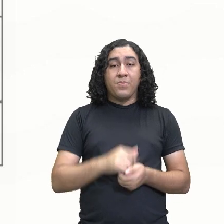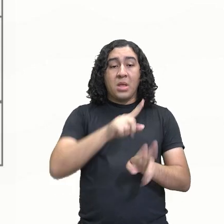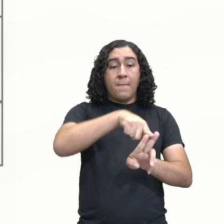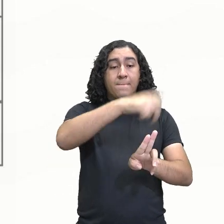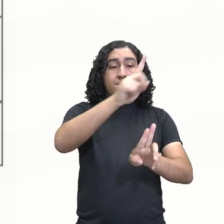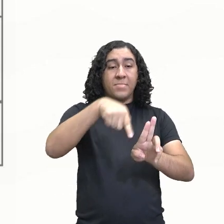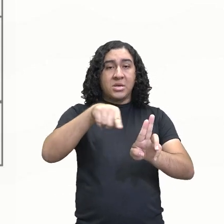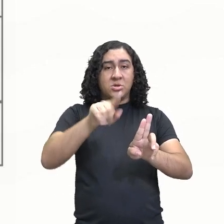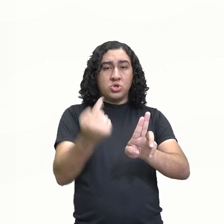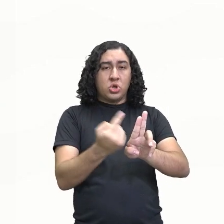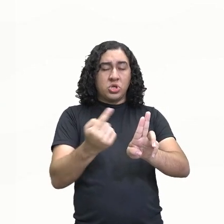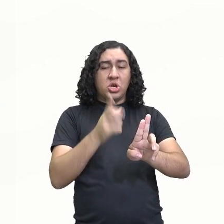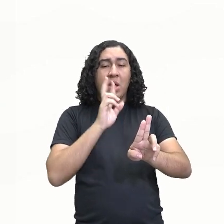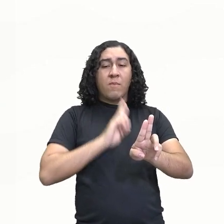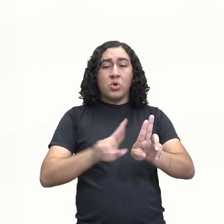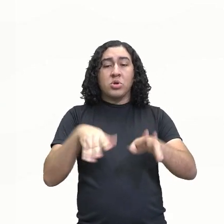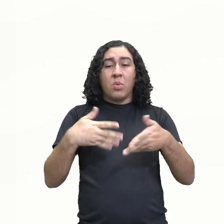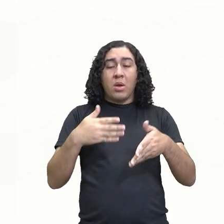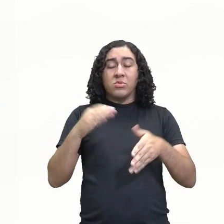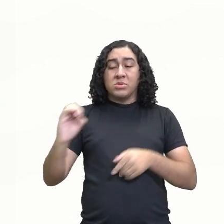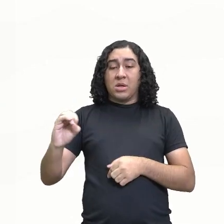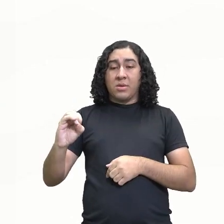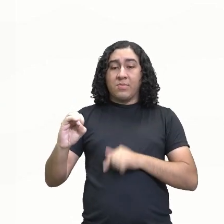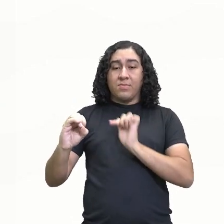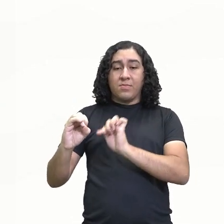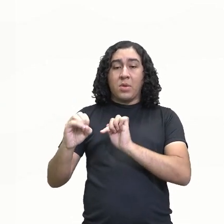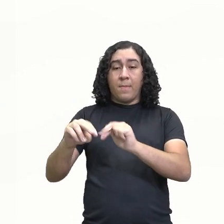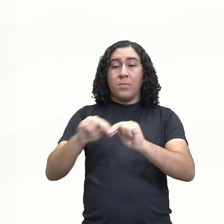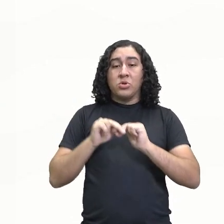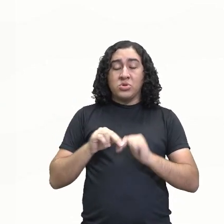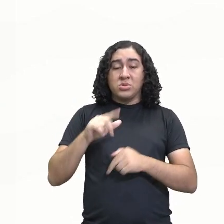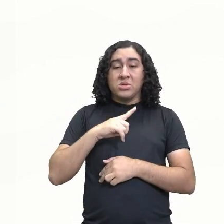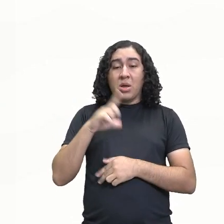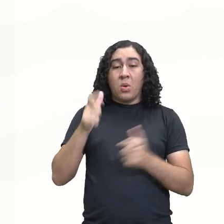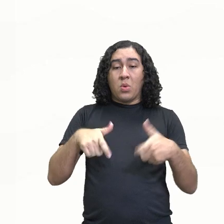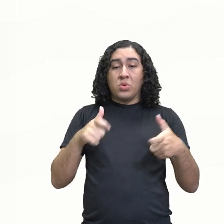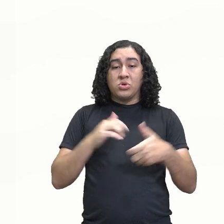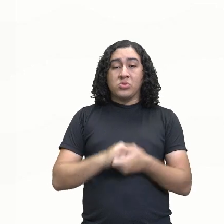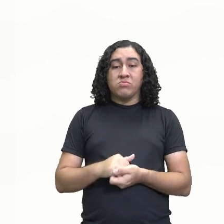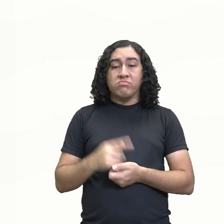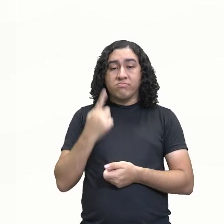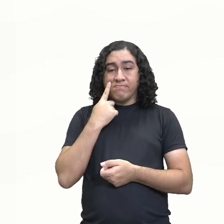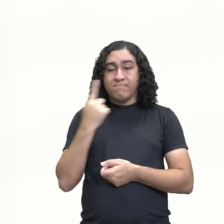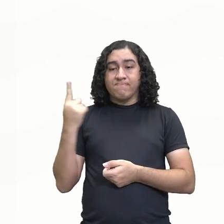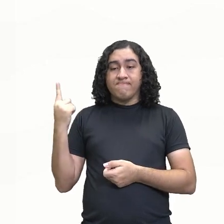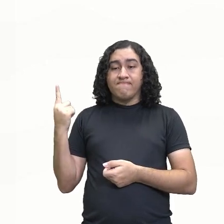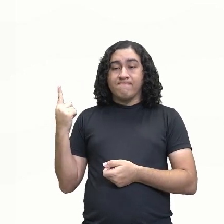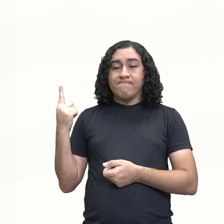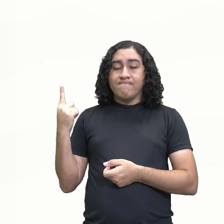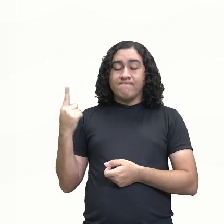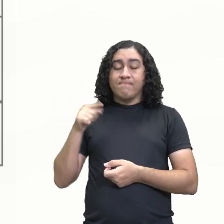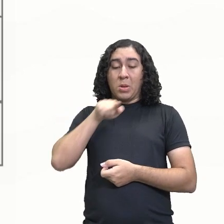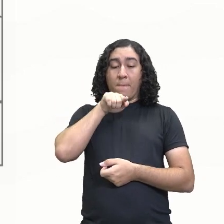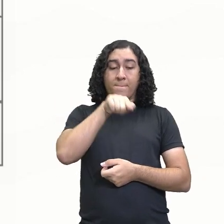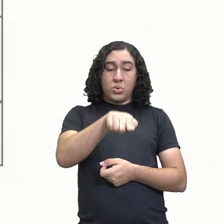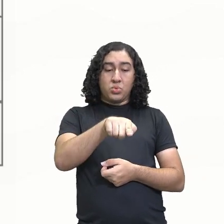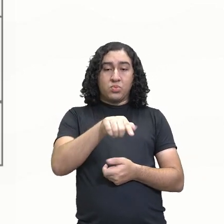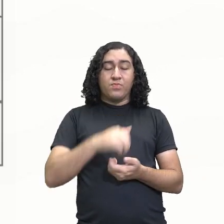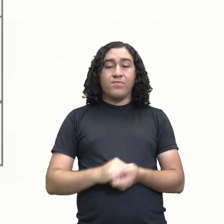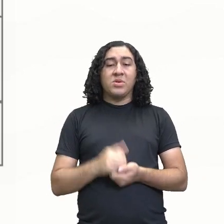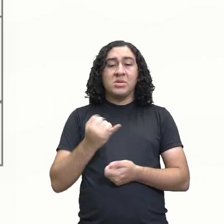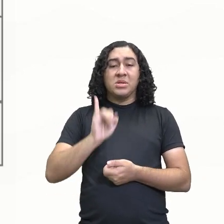o resultado encontrado foi zero. Por isso que ele está marcado aqui, sobre o eixo. Quando